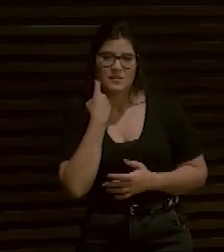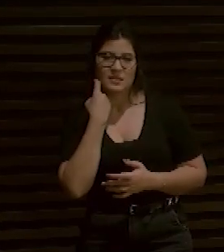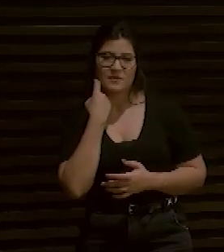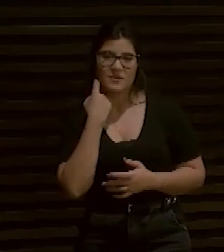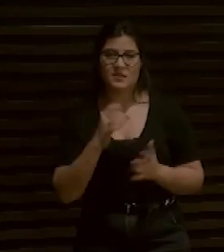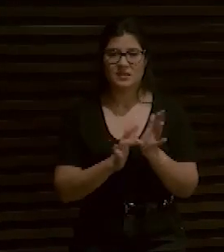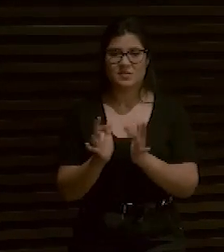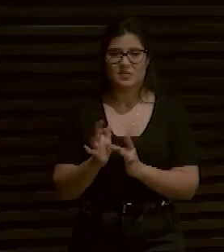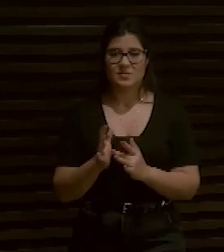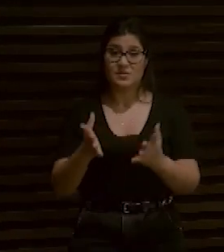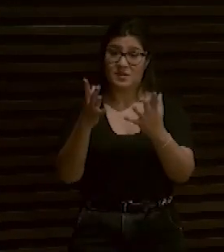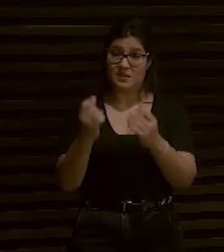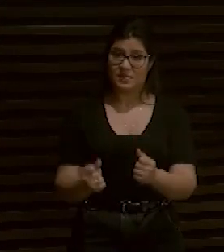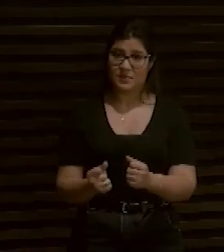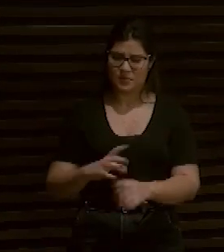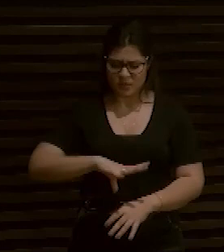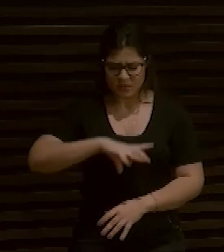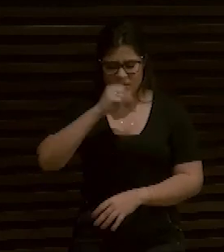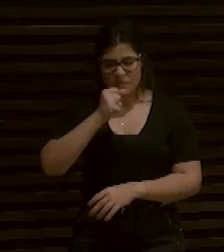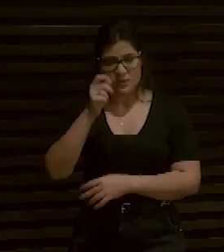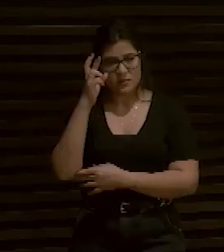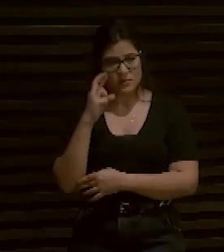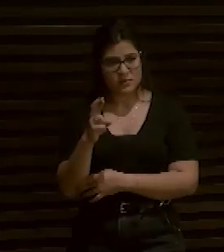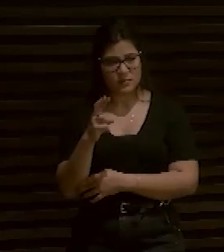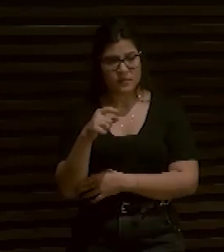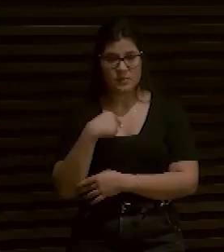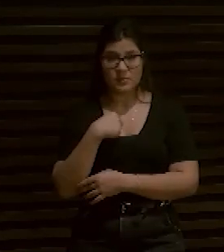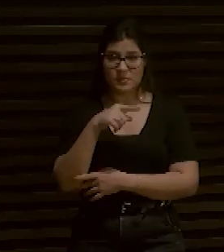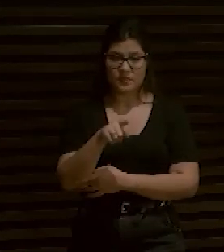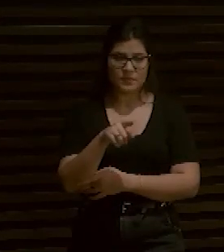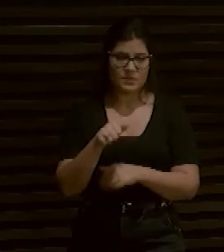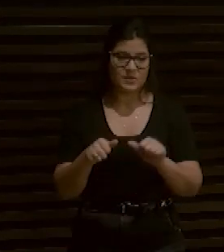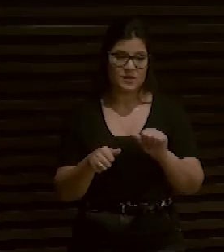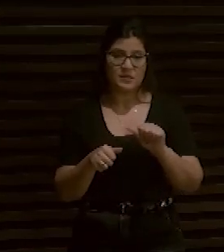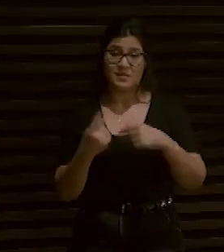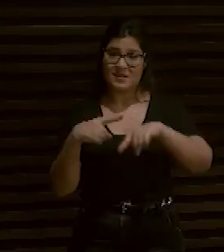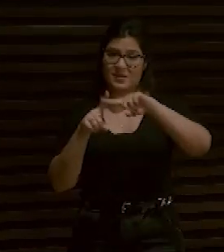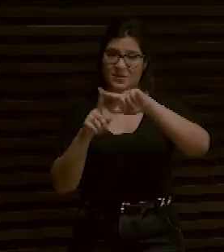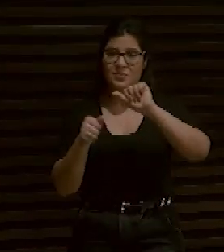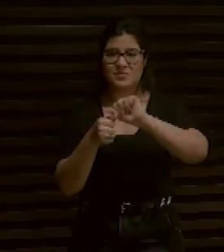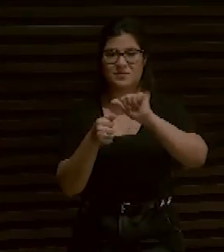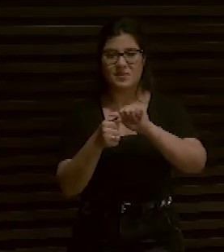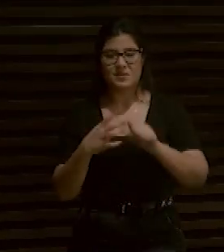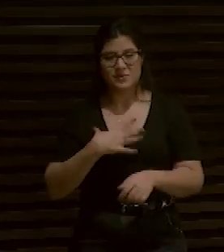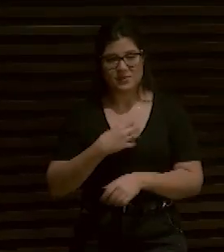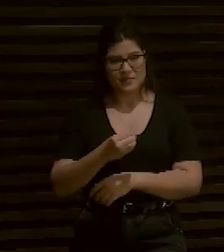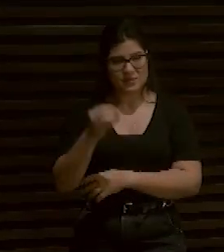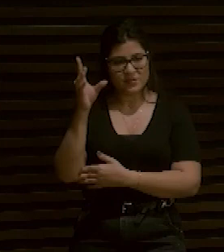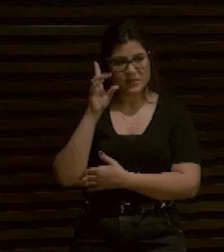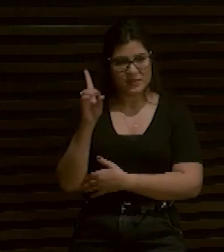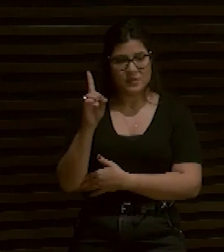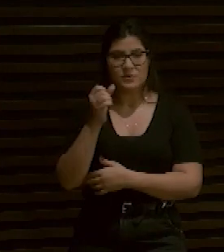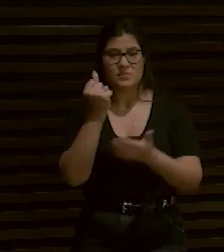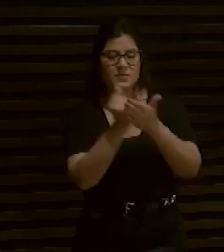recebeu toda a ira do Senhor, para que eu e você fôssemos feitos filhos. Todo aquele sangue vertido, para